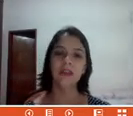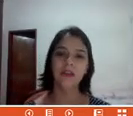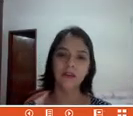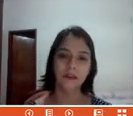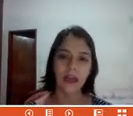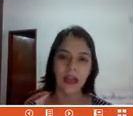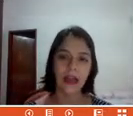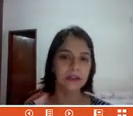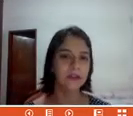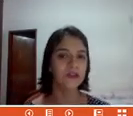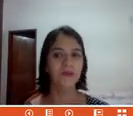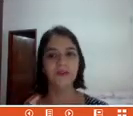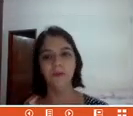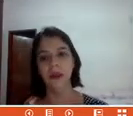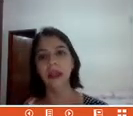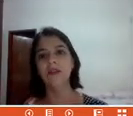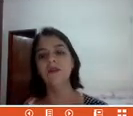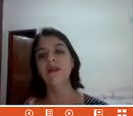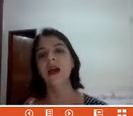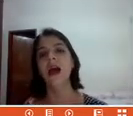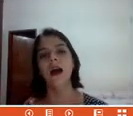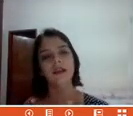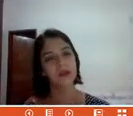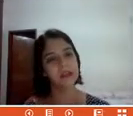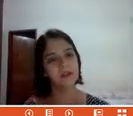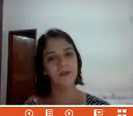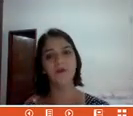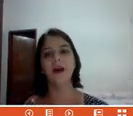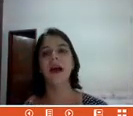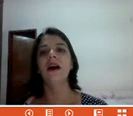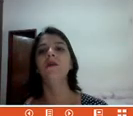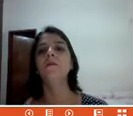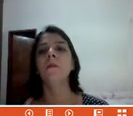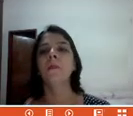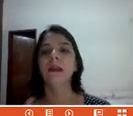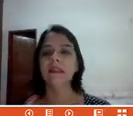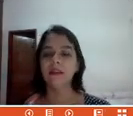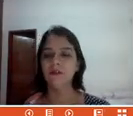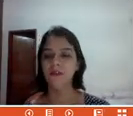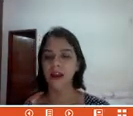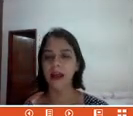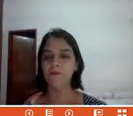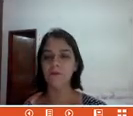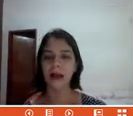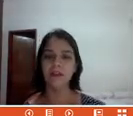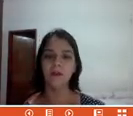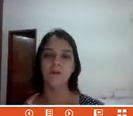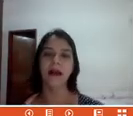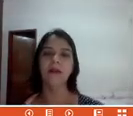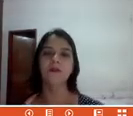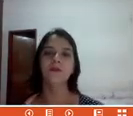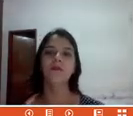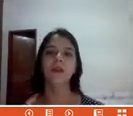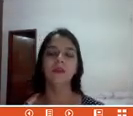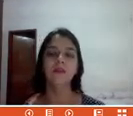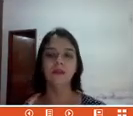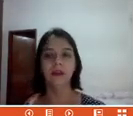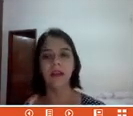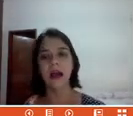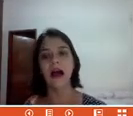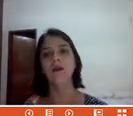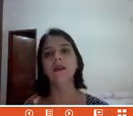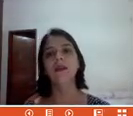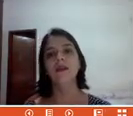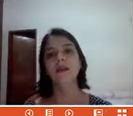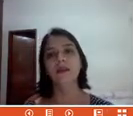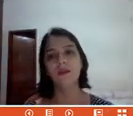os significados, os movimentos, a expressão corporal. Nós iremos falar passo a passo, né, no decorrer